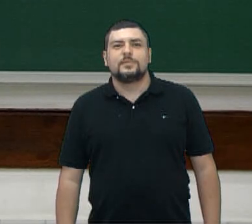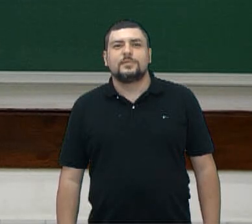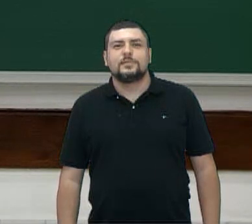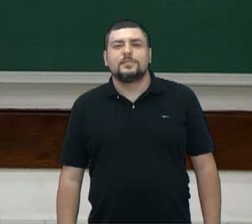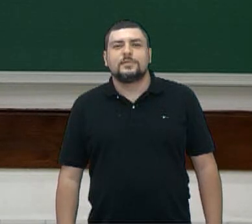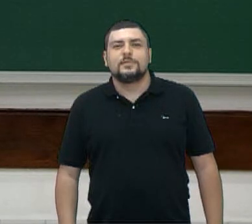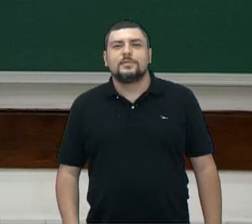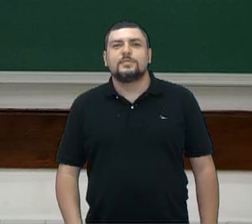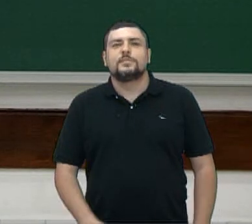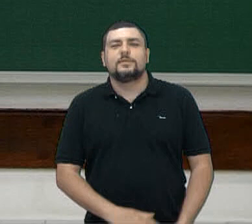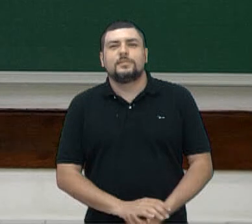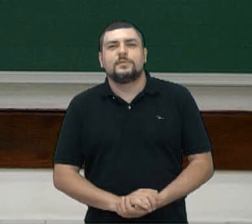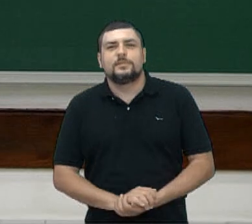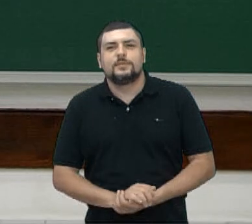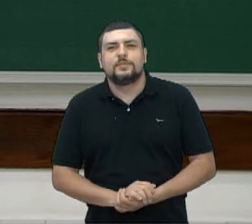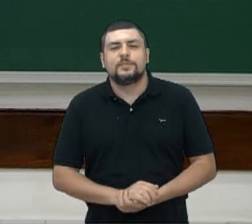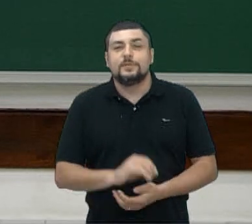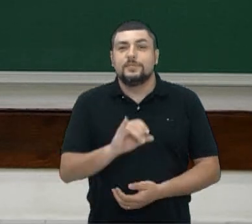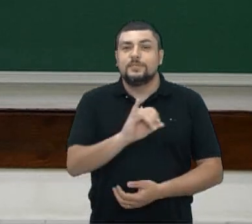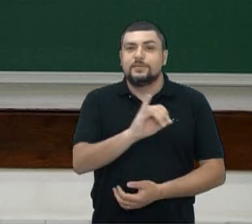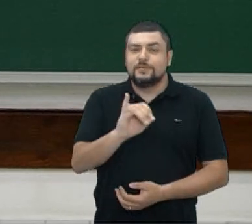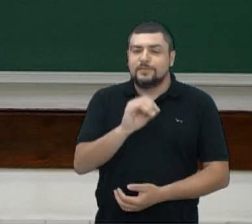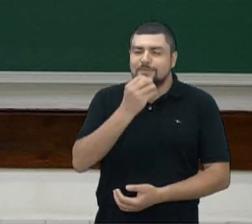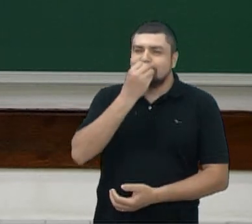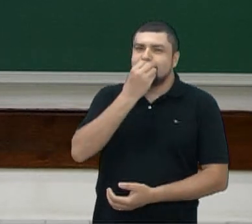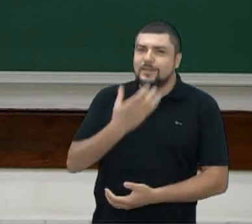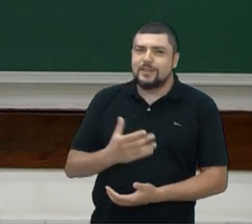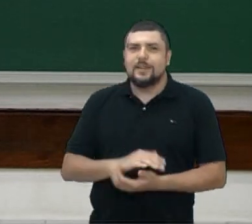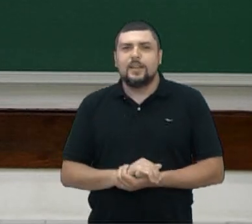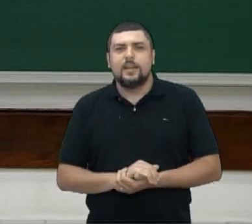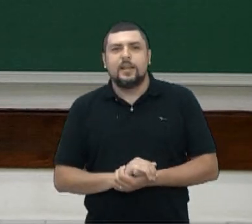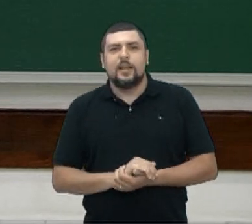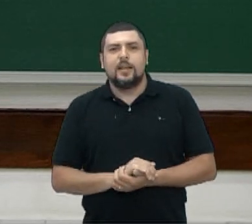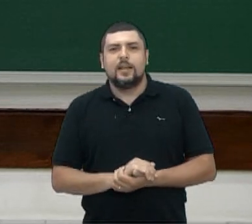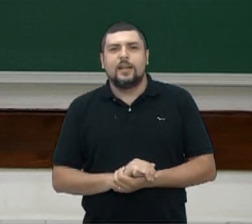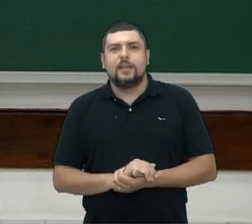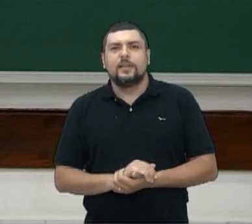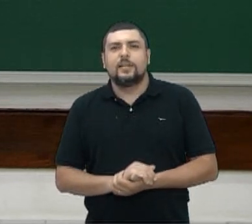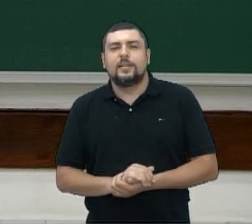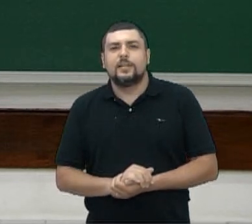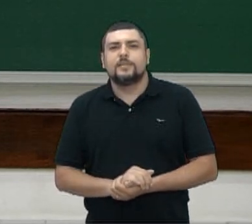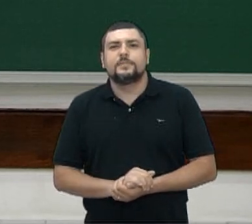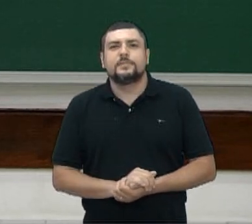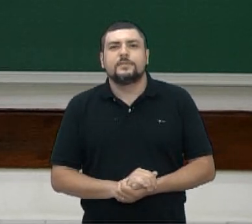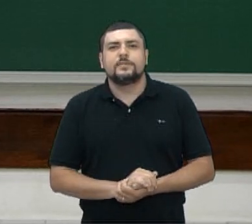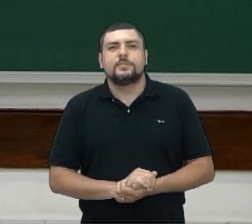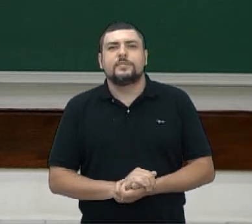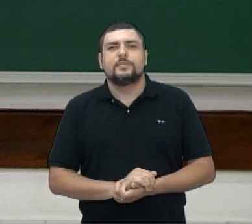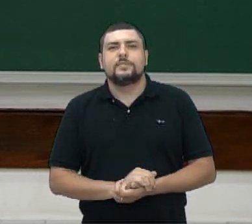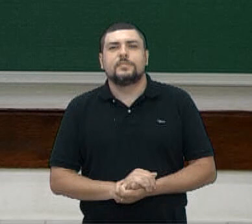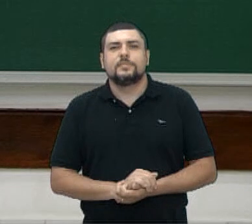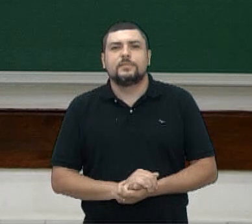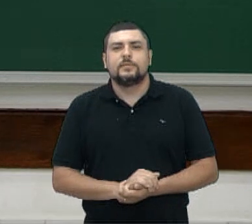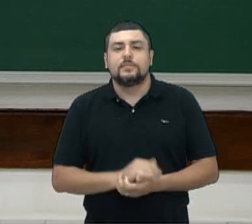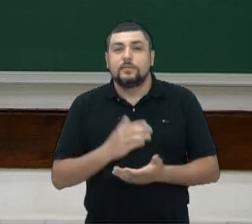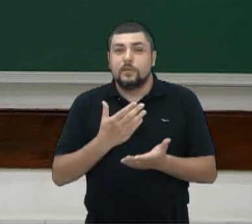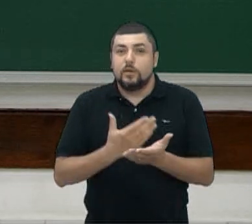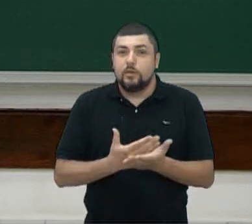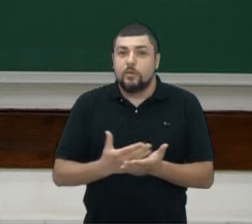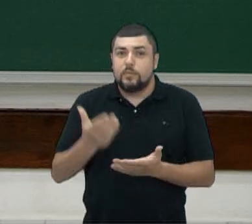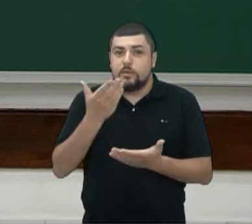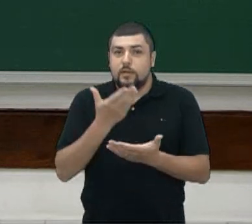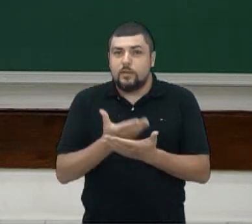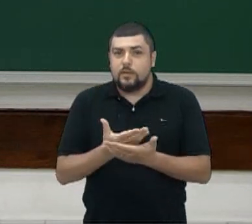Hi students, how's it going? Como é que vocês estão aí, tudo bem? So let's start our class number 19. Nós vamos começar a nossa aula de